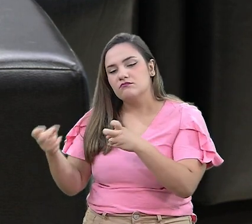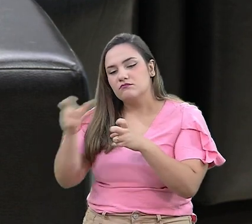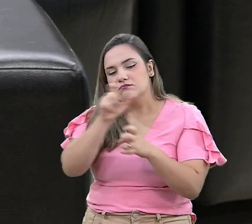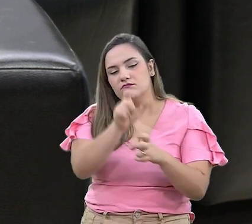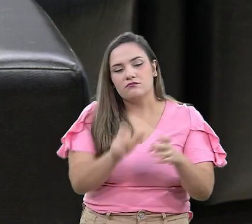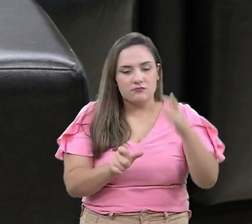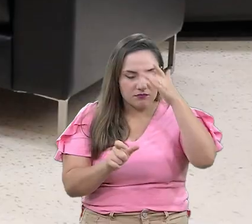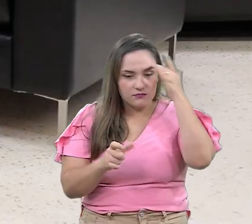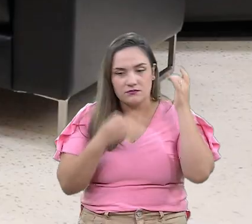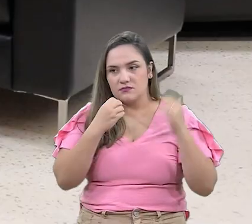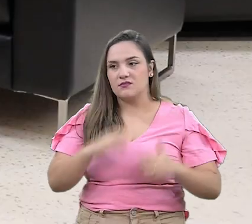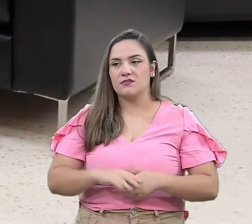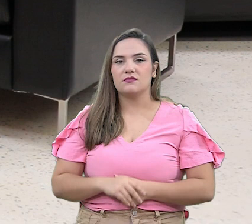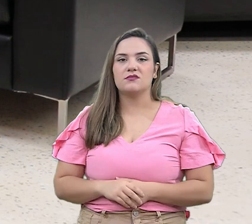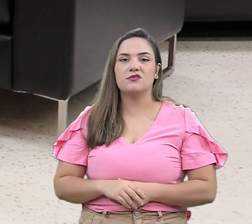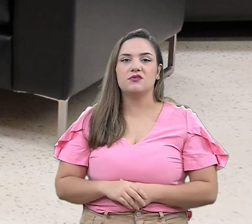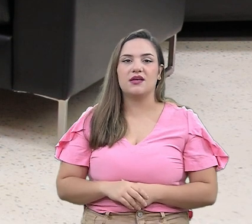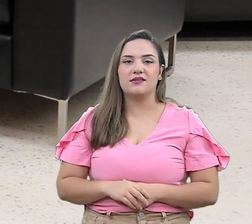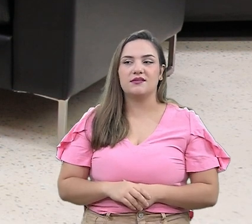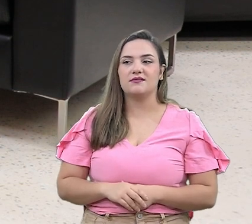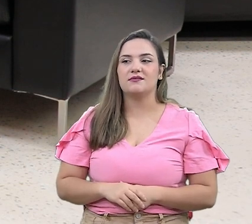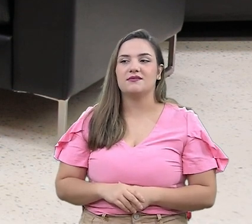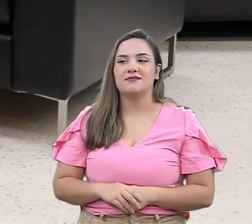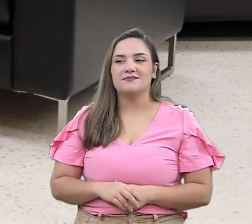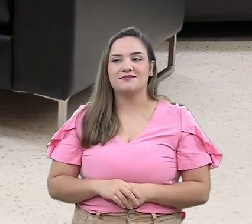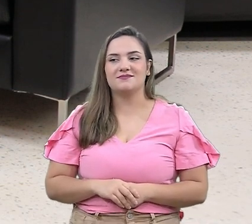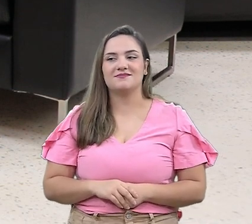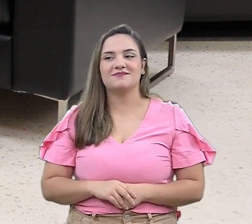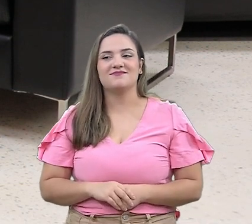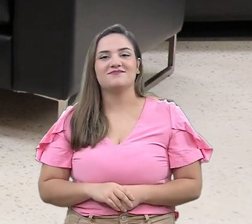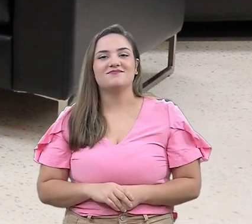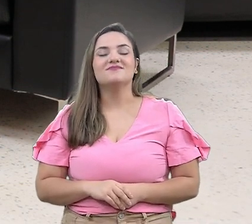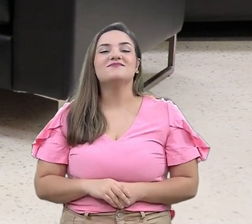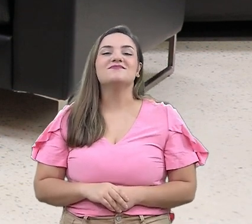vai acontecer. Também nós vamos agora